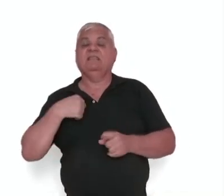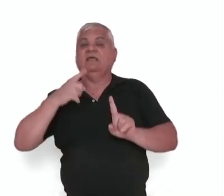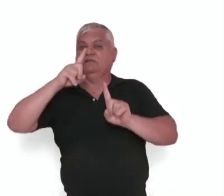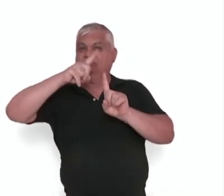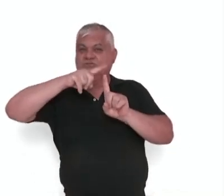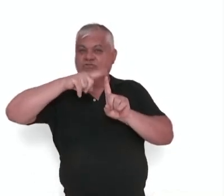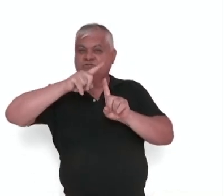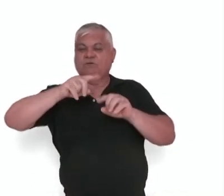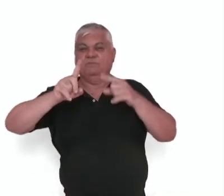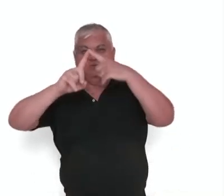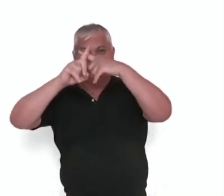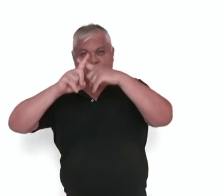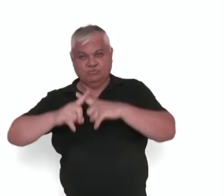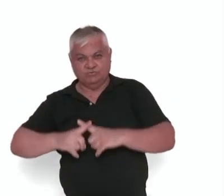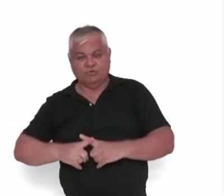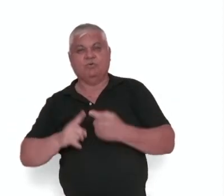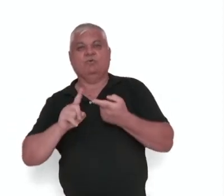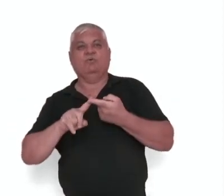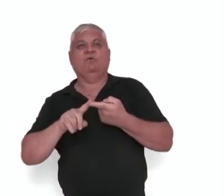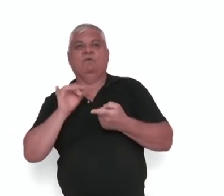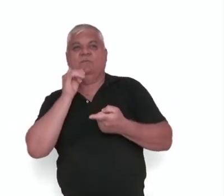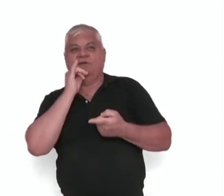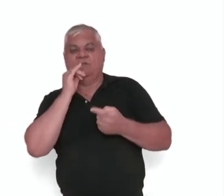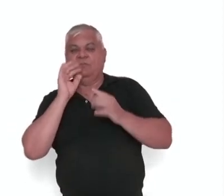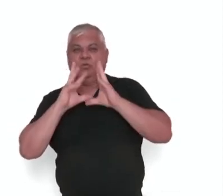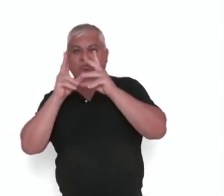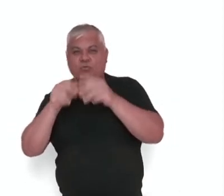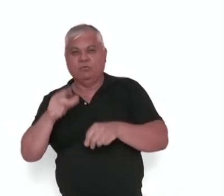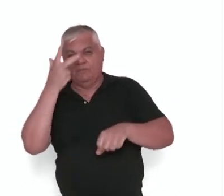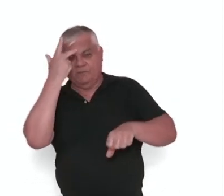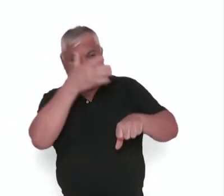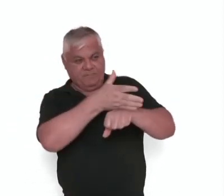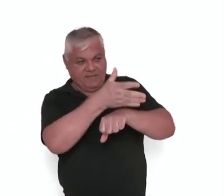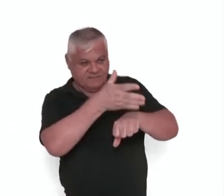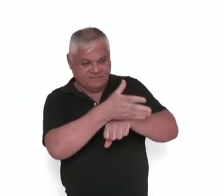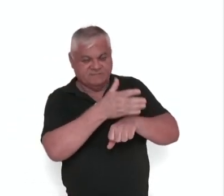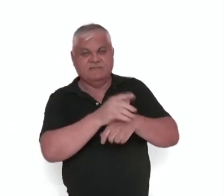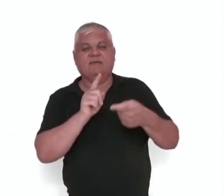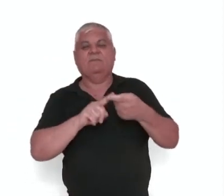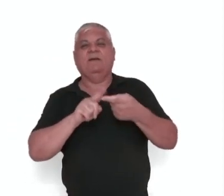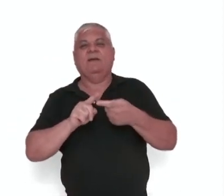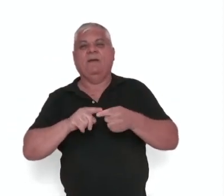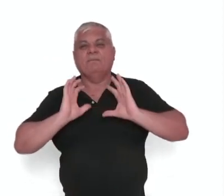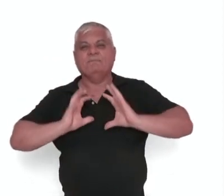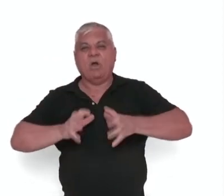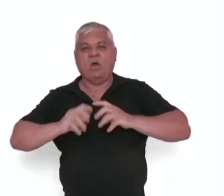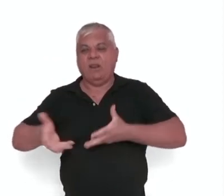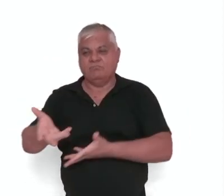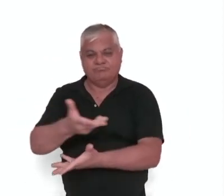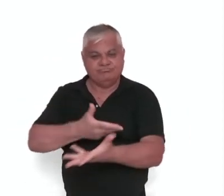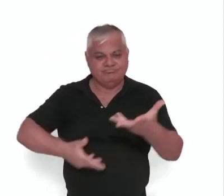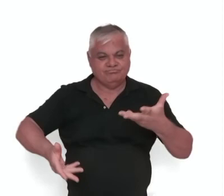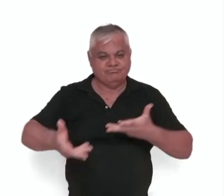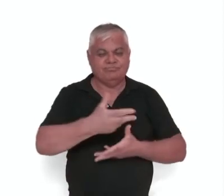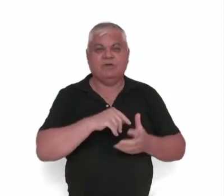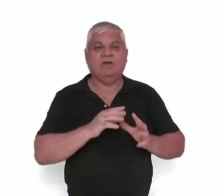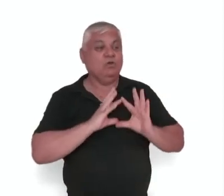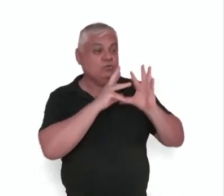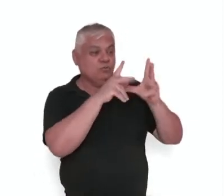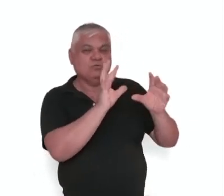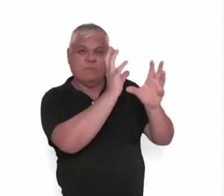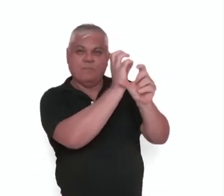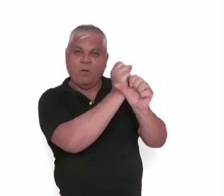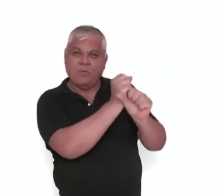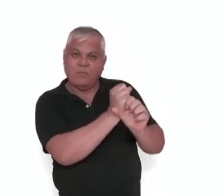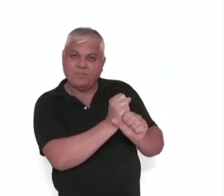jogos semi-cooperativos e entre eles, todos jogam, todos tocam e passam, todos marcam ponto, todas